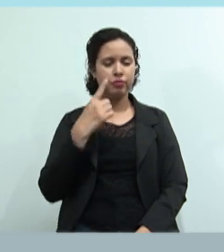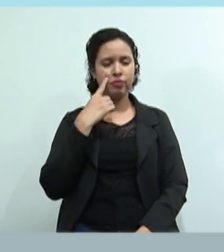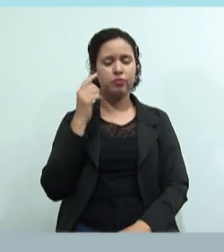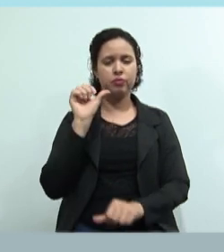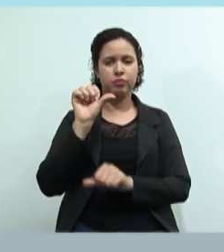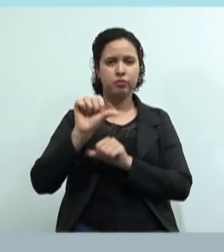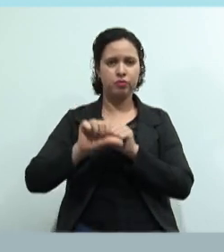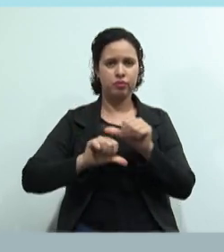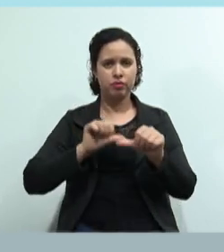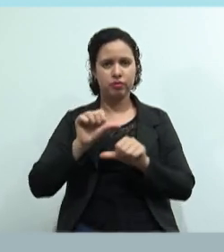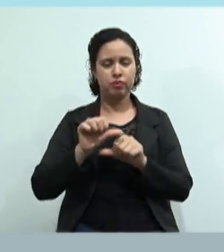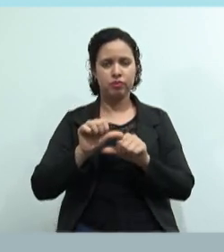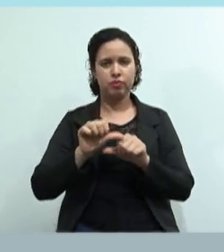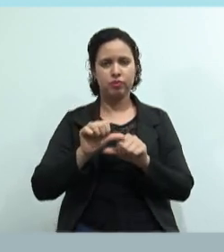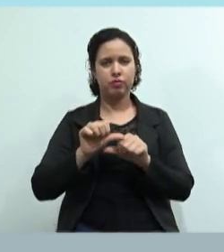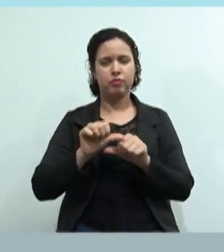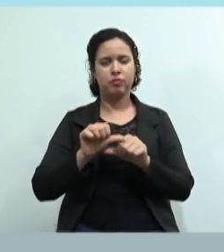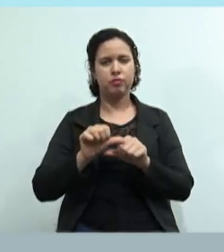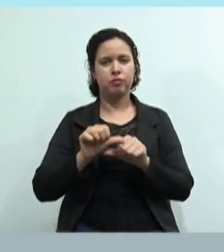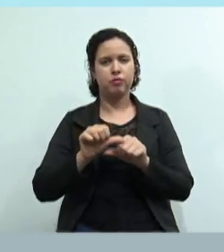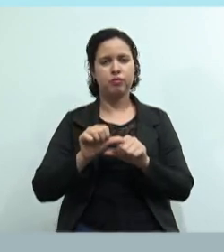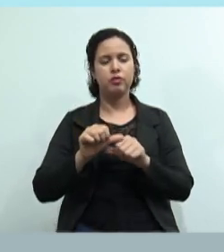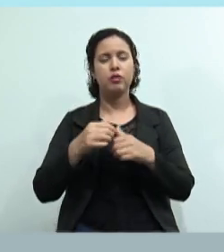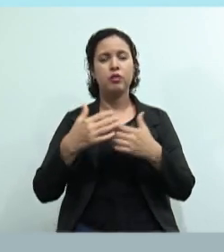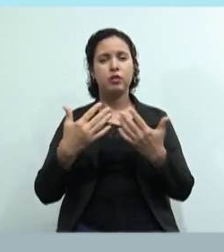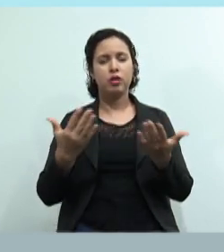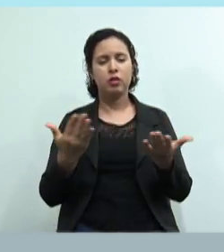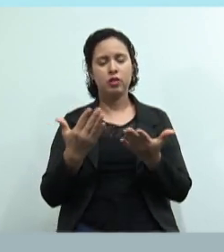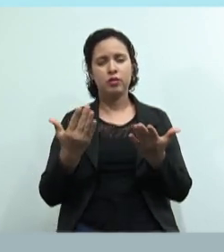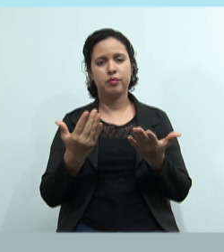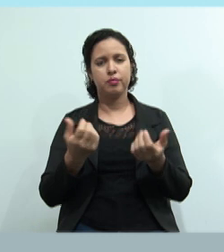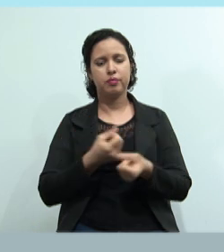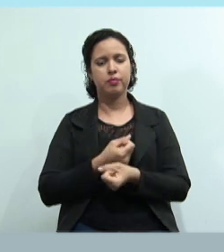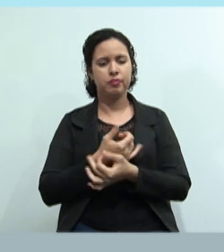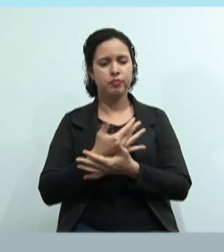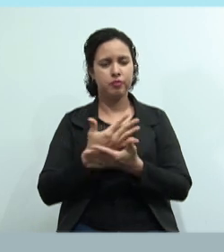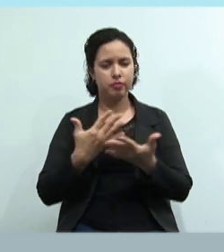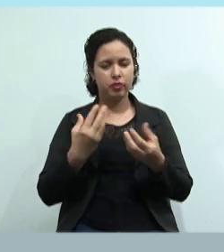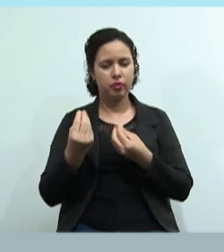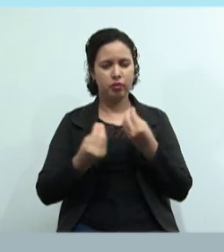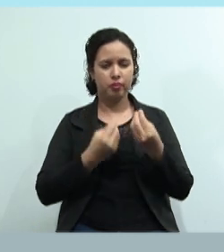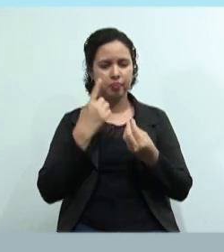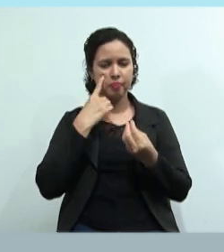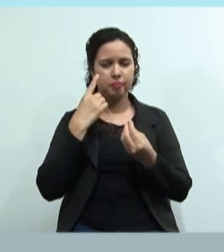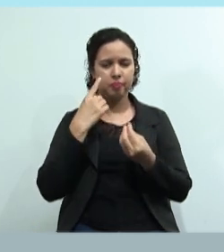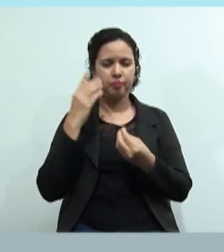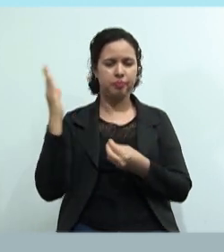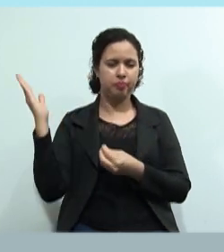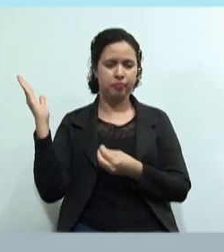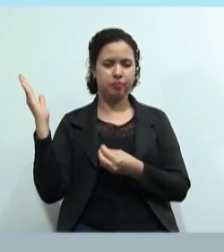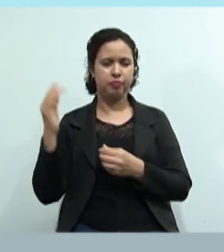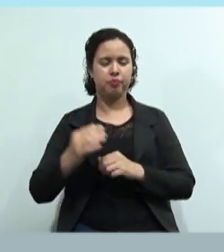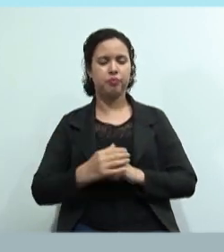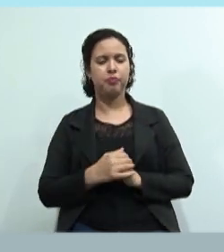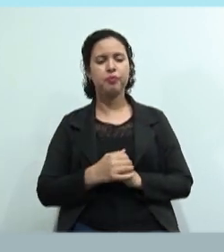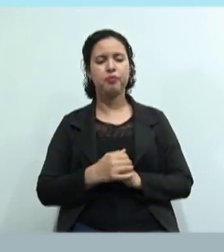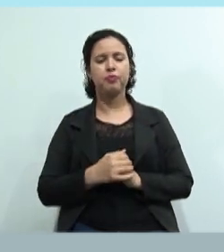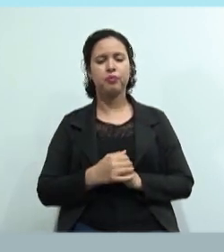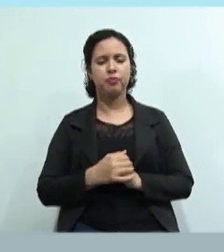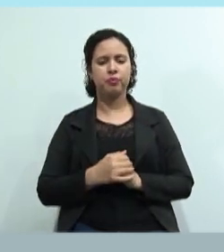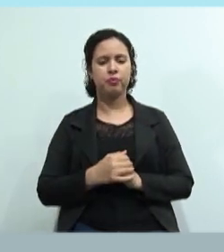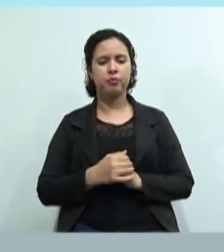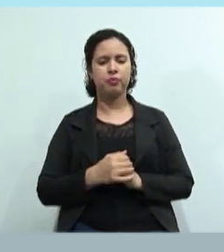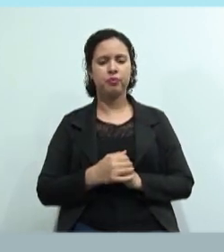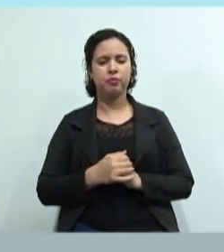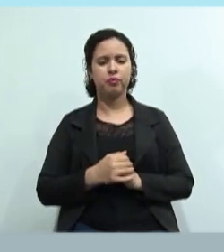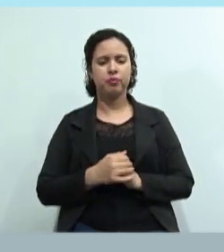em unidades produzidas, ficando a distribuição desta forma: formação de preço com base nos custos